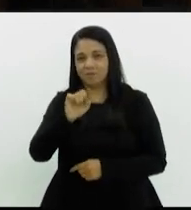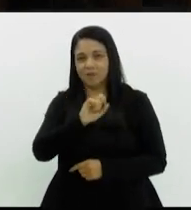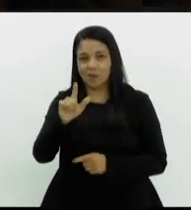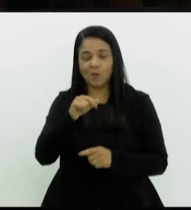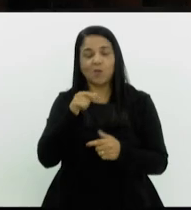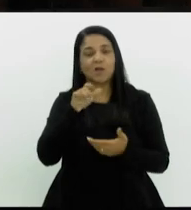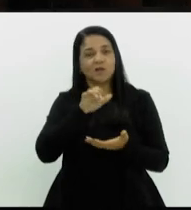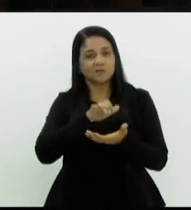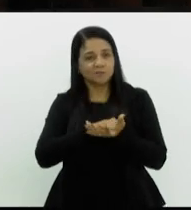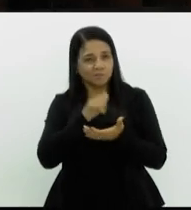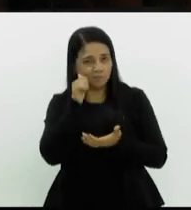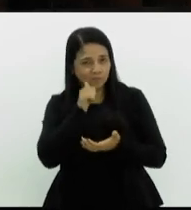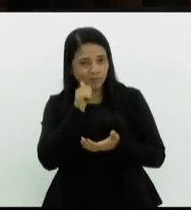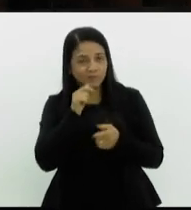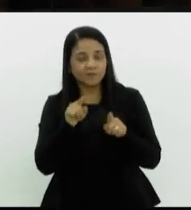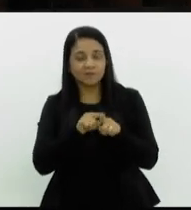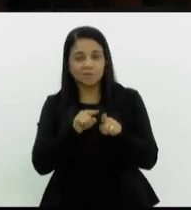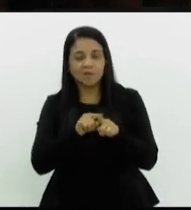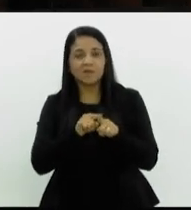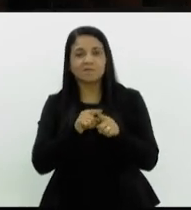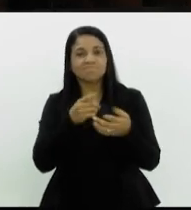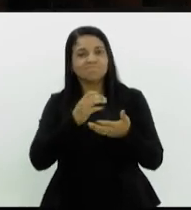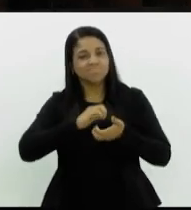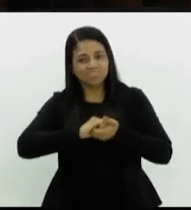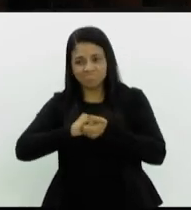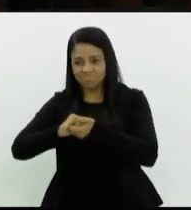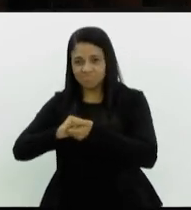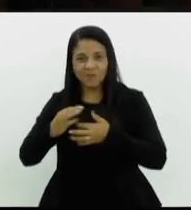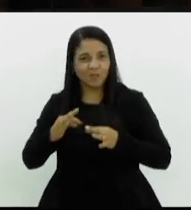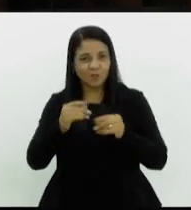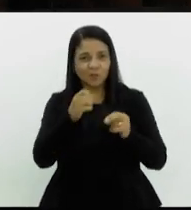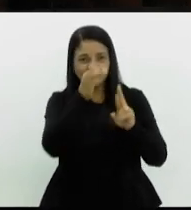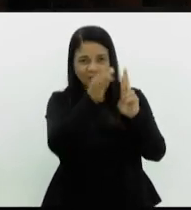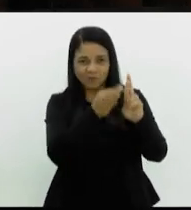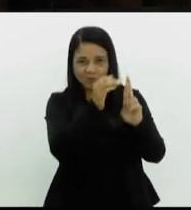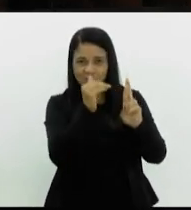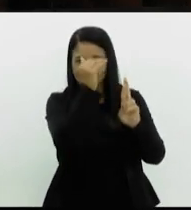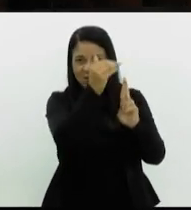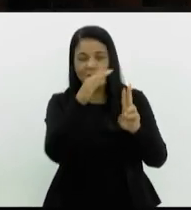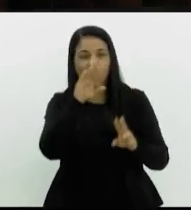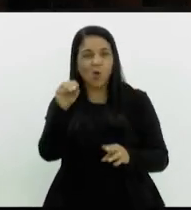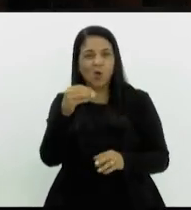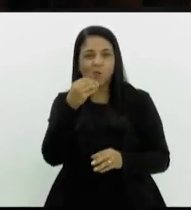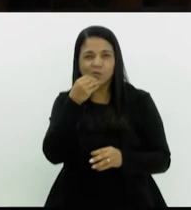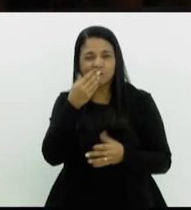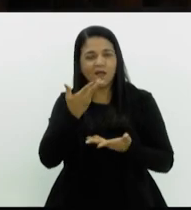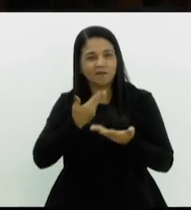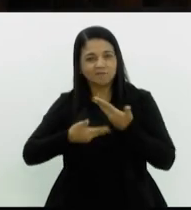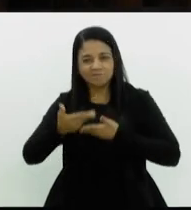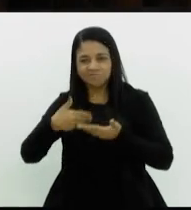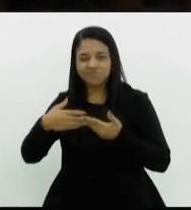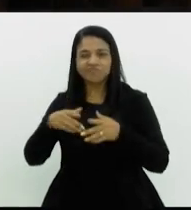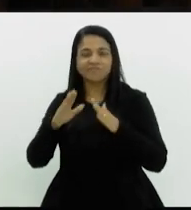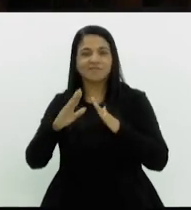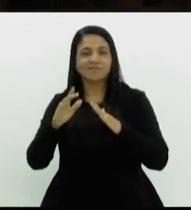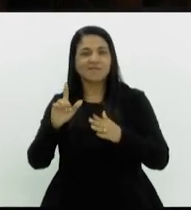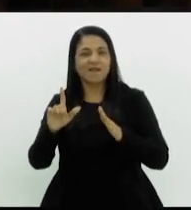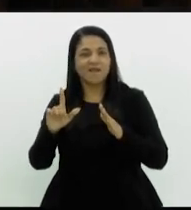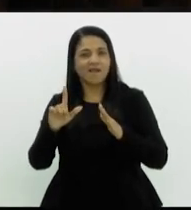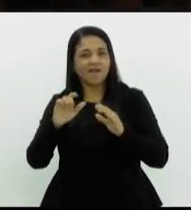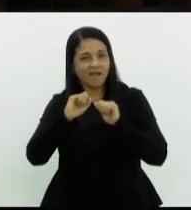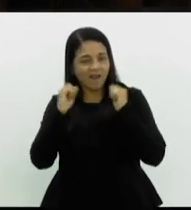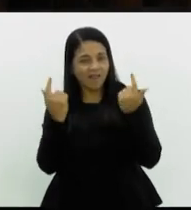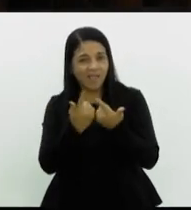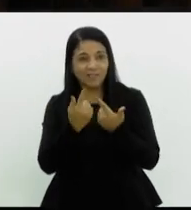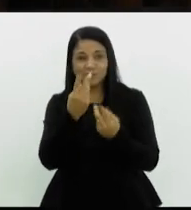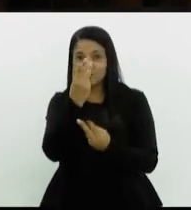esposa, e saudar aqui a todos os desembargadores. Tive oportunidade aqui na convivência com a LERJ aqui, saudar especialmente